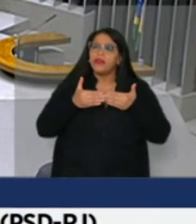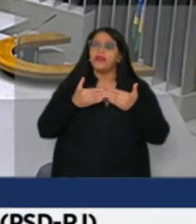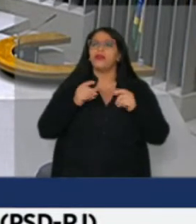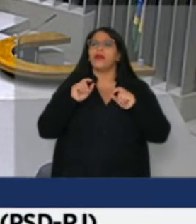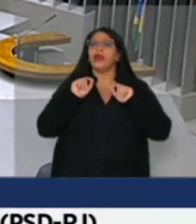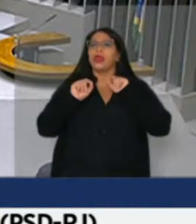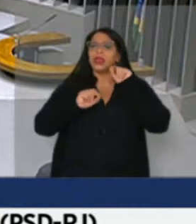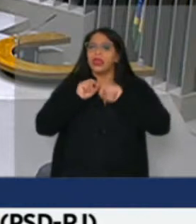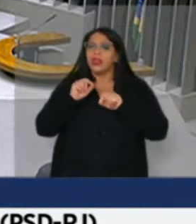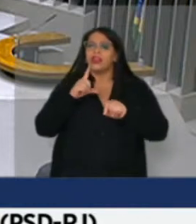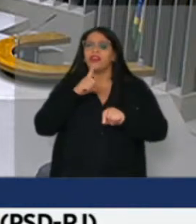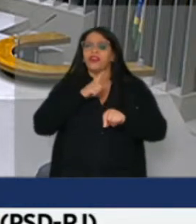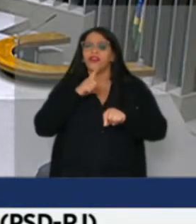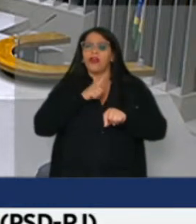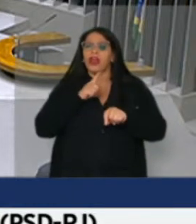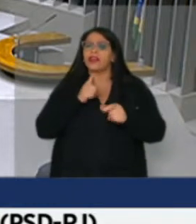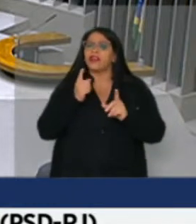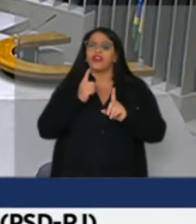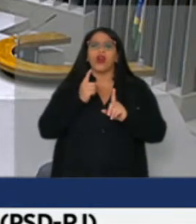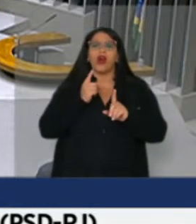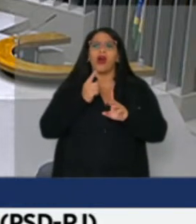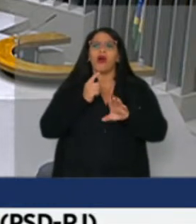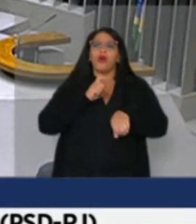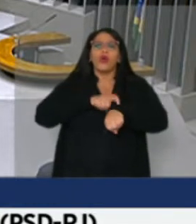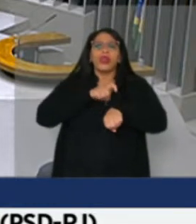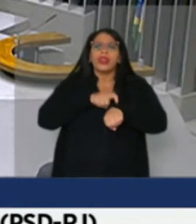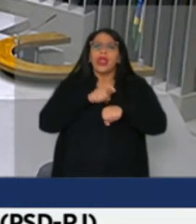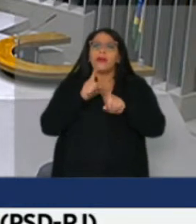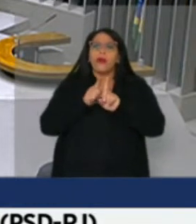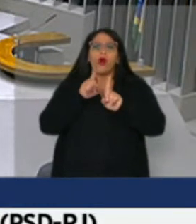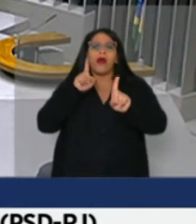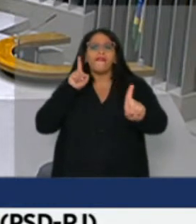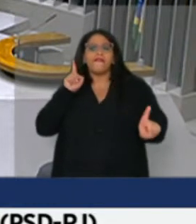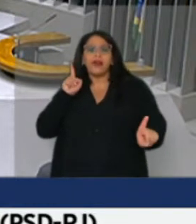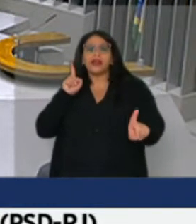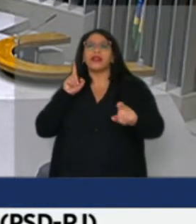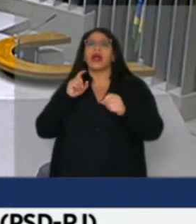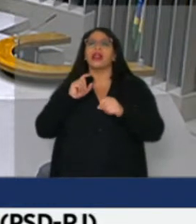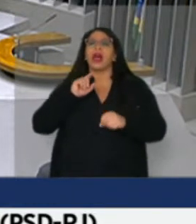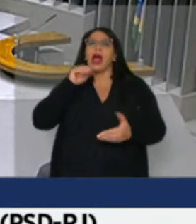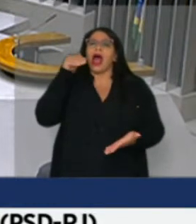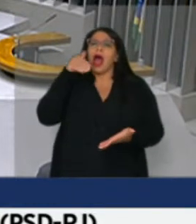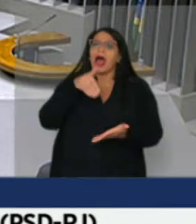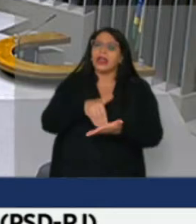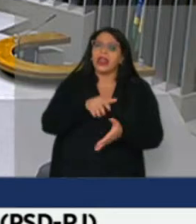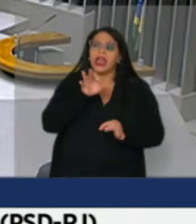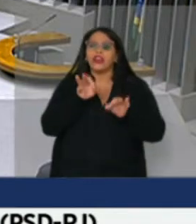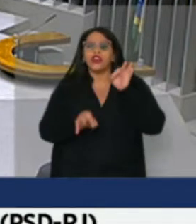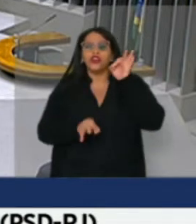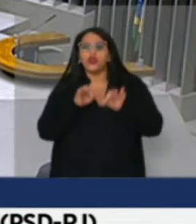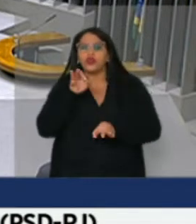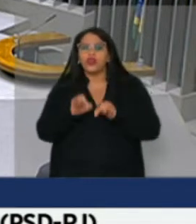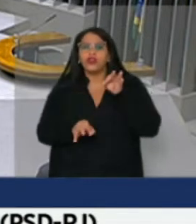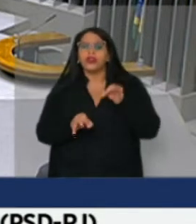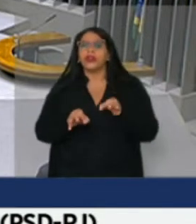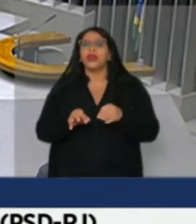ela tivesse o mandato suspenso até que o tribunal do júri apreciasse, julgasse